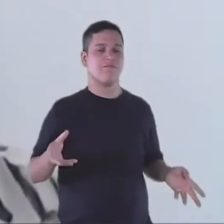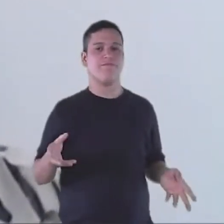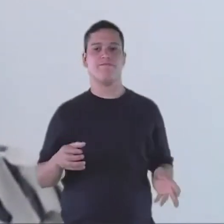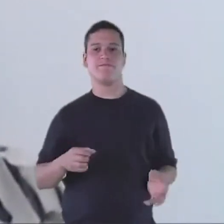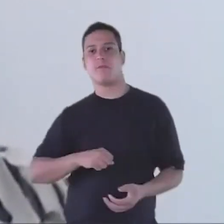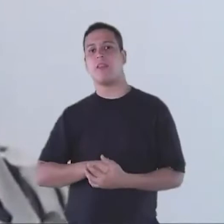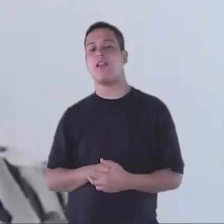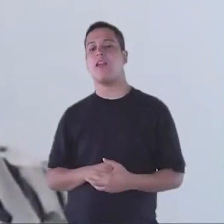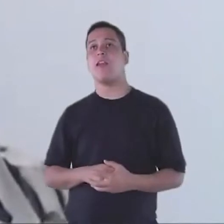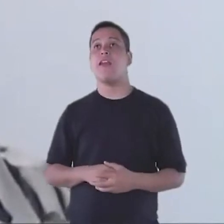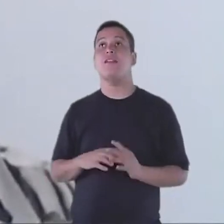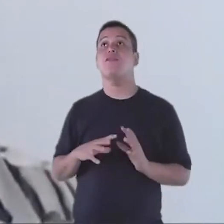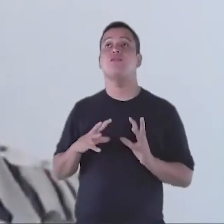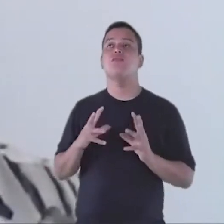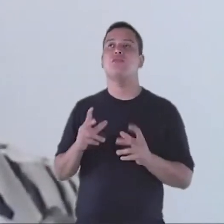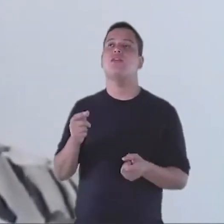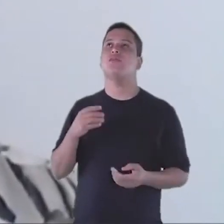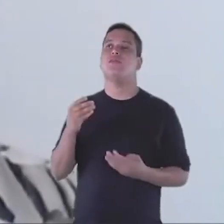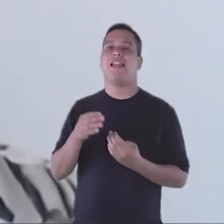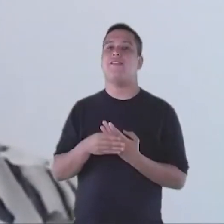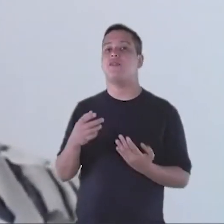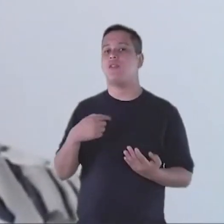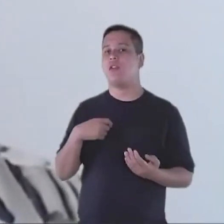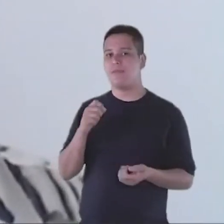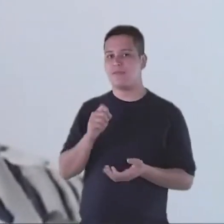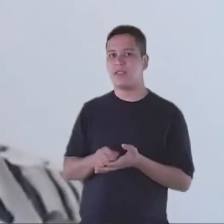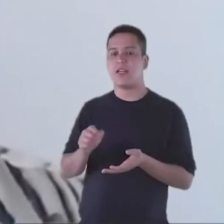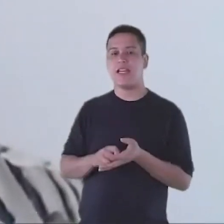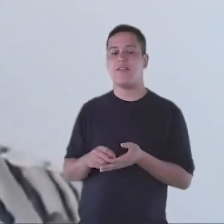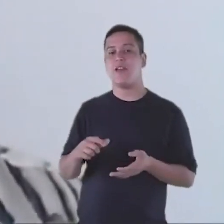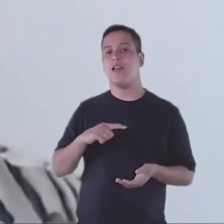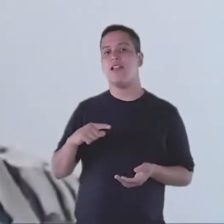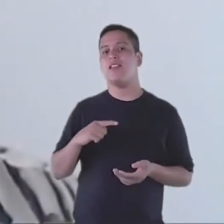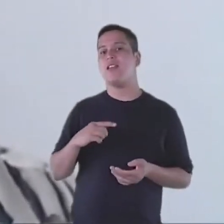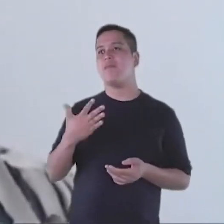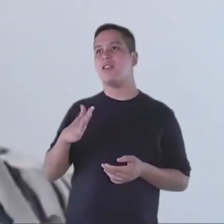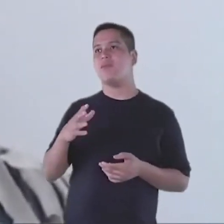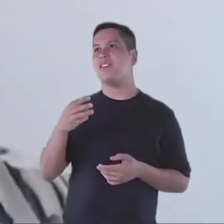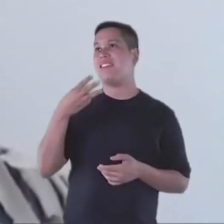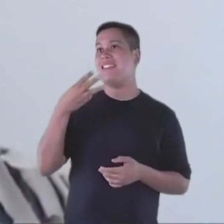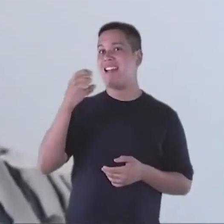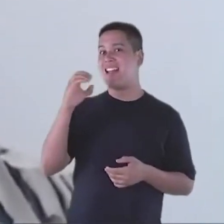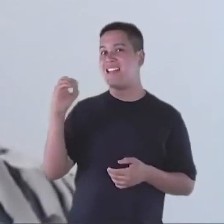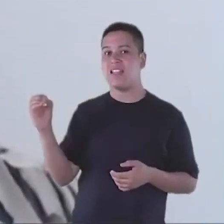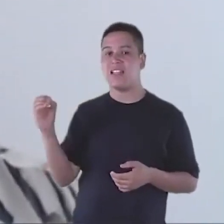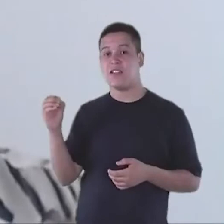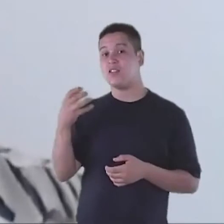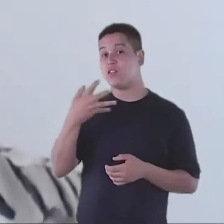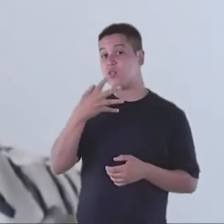eu faço. Ele tem umas 300, 400 páginas.